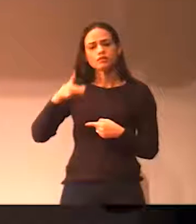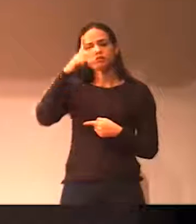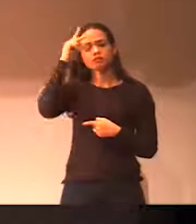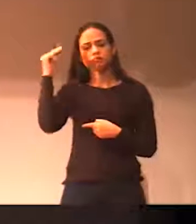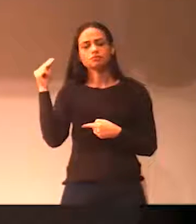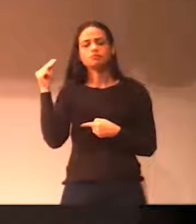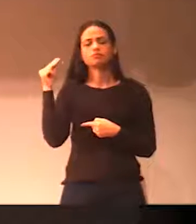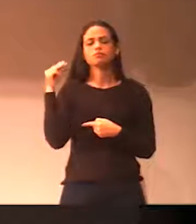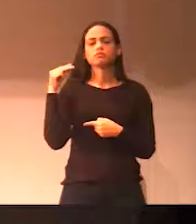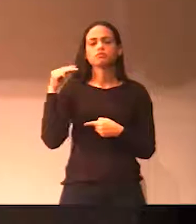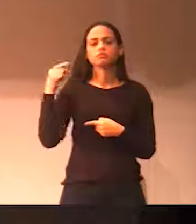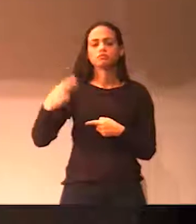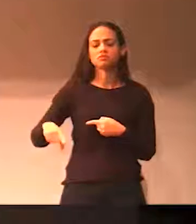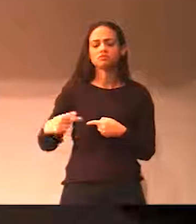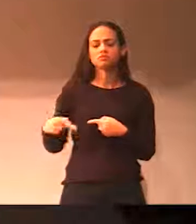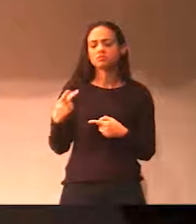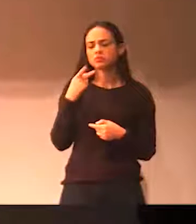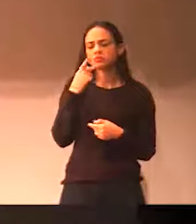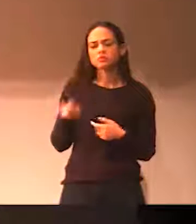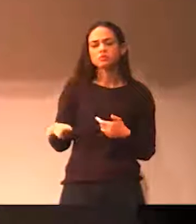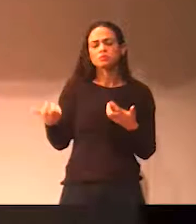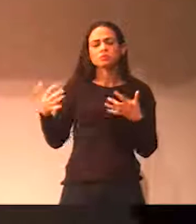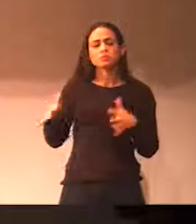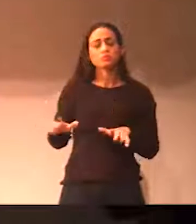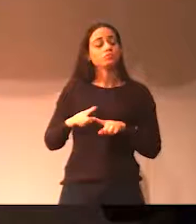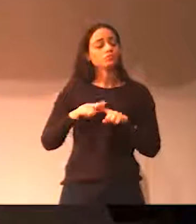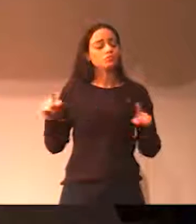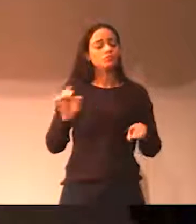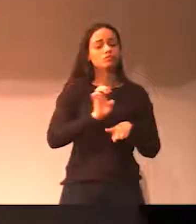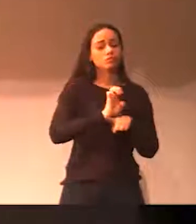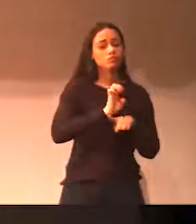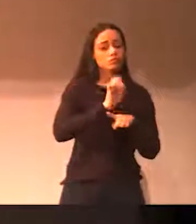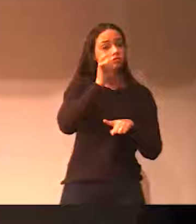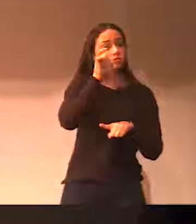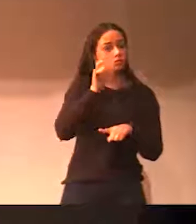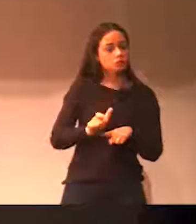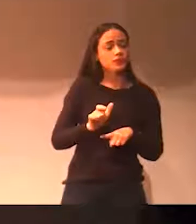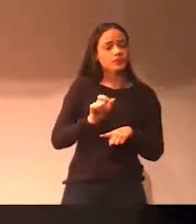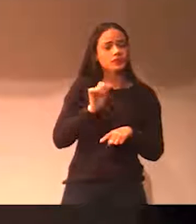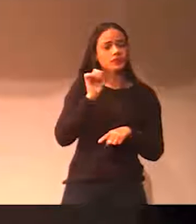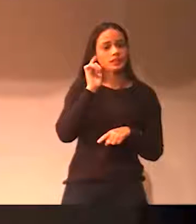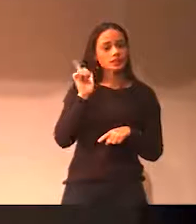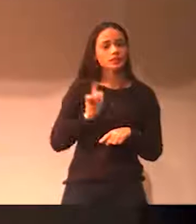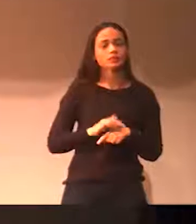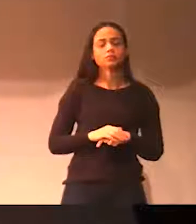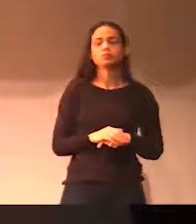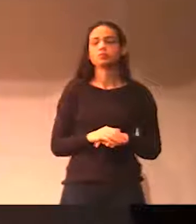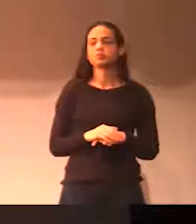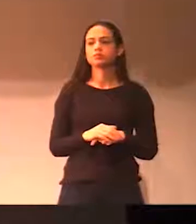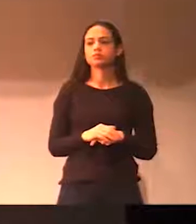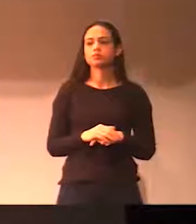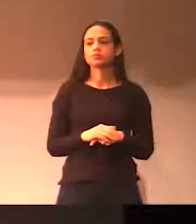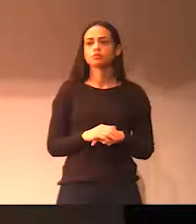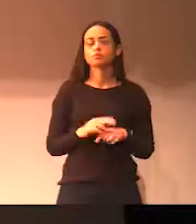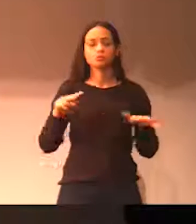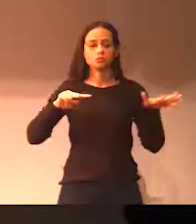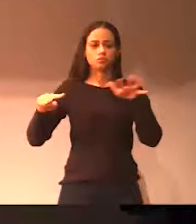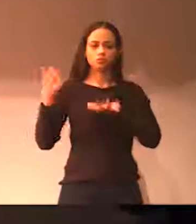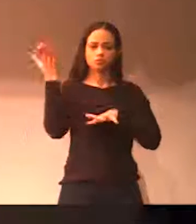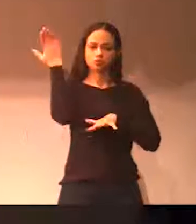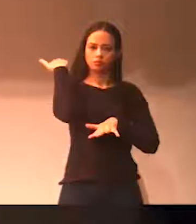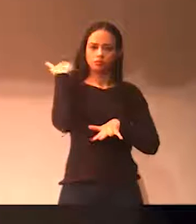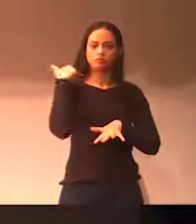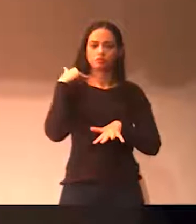deveria ser feito. Mas o Estado se interessou. Então, nós fechamos na semana passada no Bem-Estar Animal de São Paulo, junto